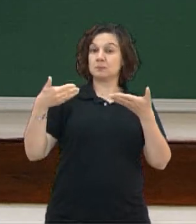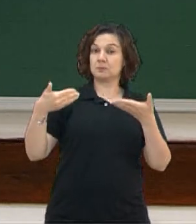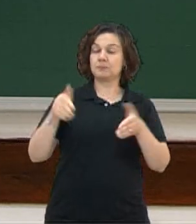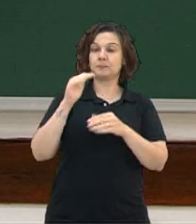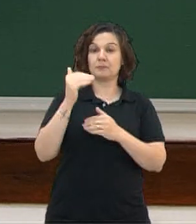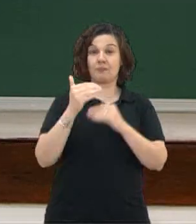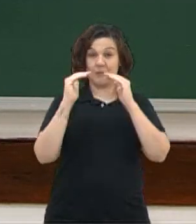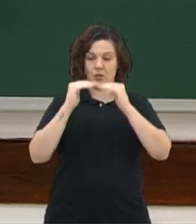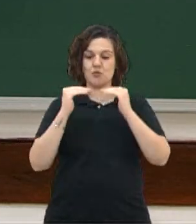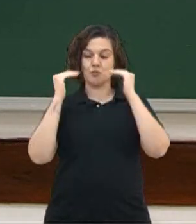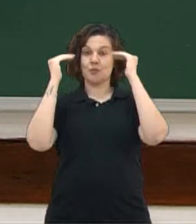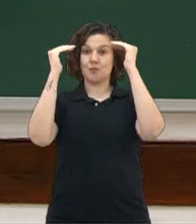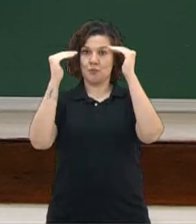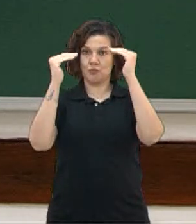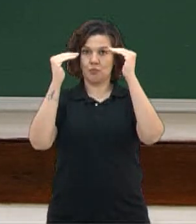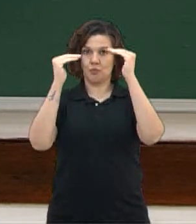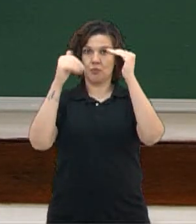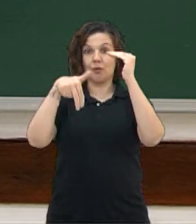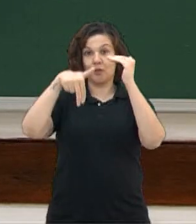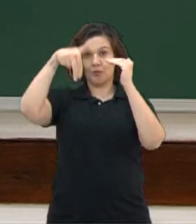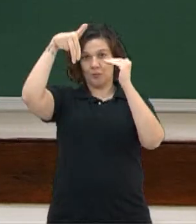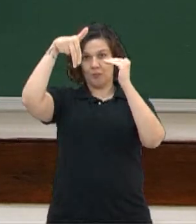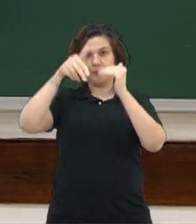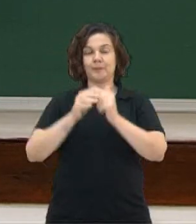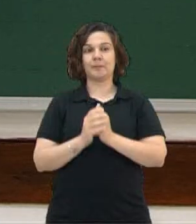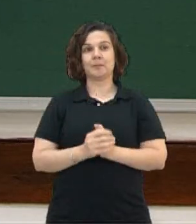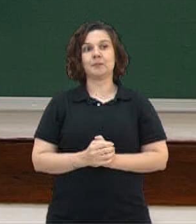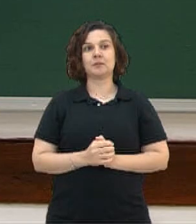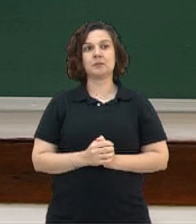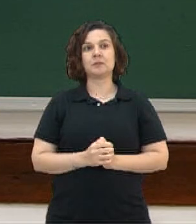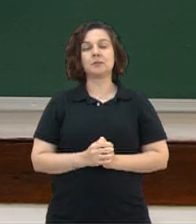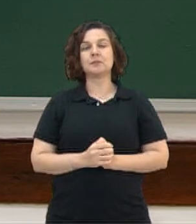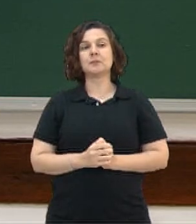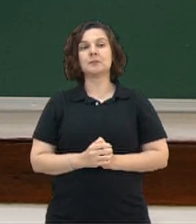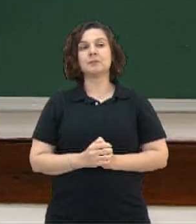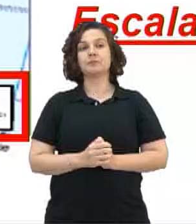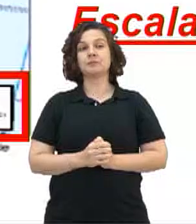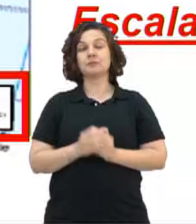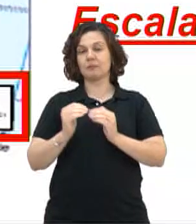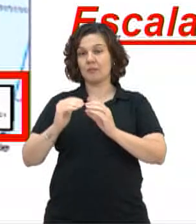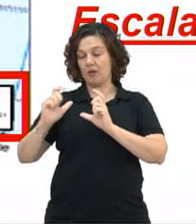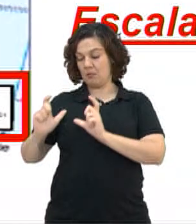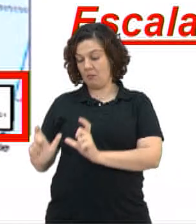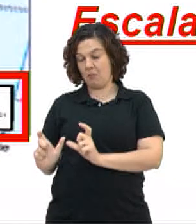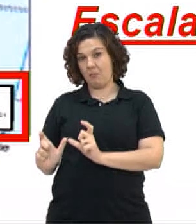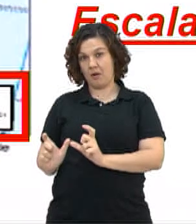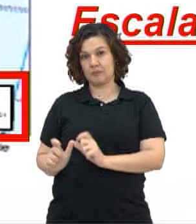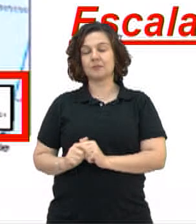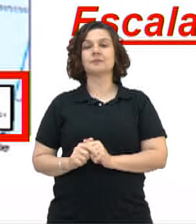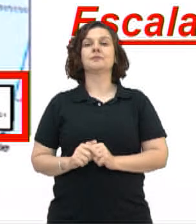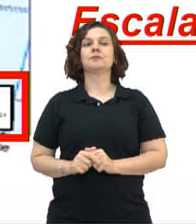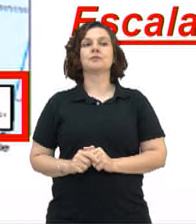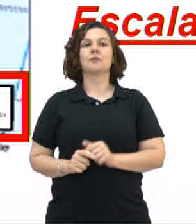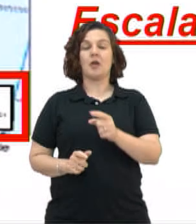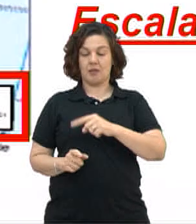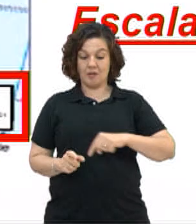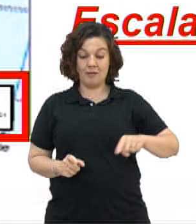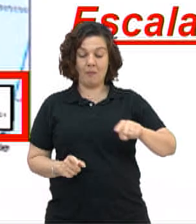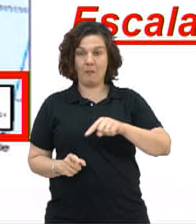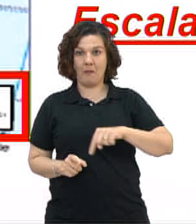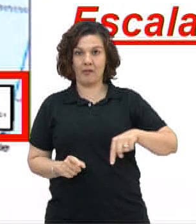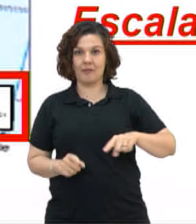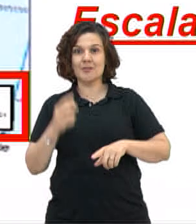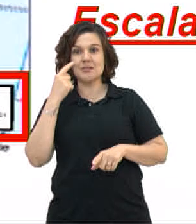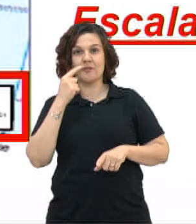parte superior dele é o norte. E ainda nós temos a escala. No canto inferior nós conseguimos